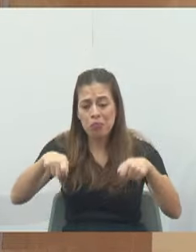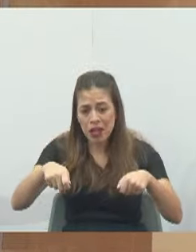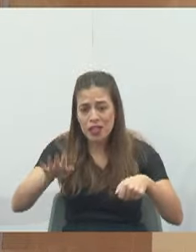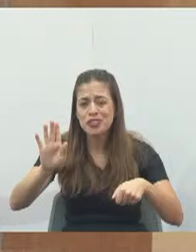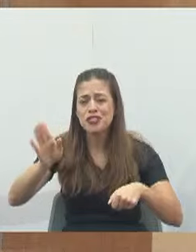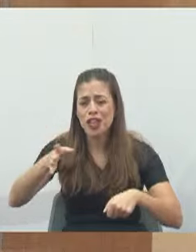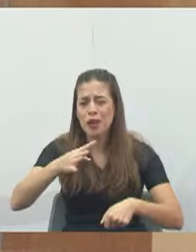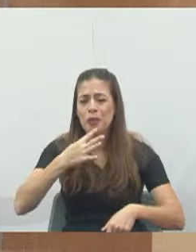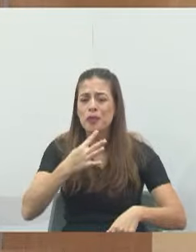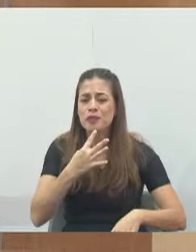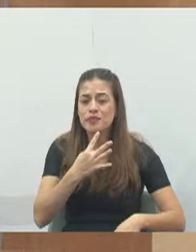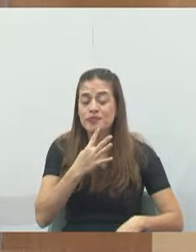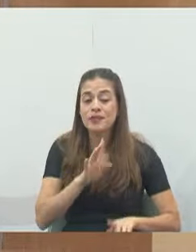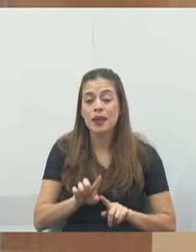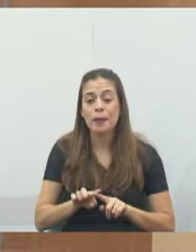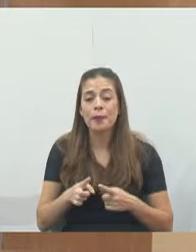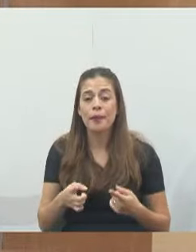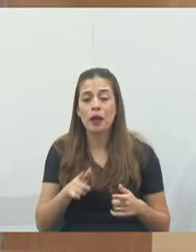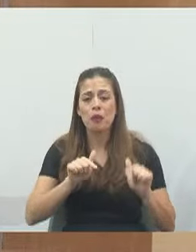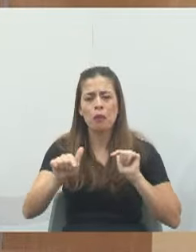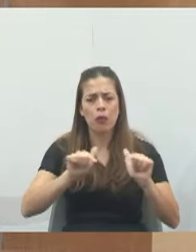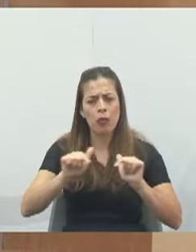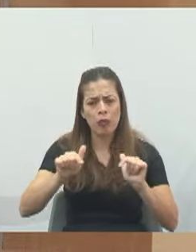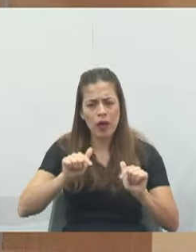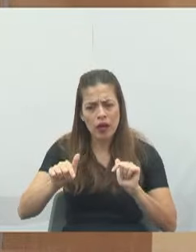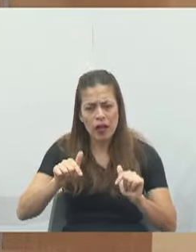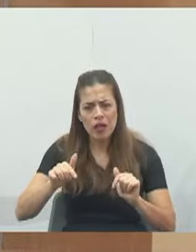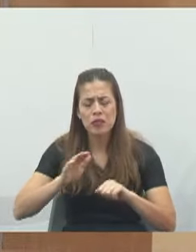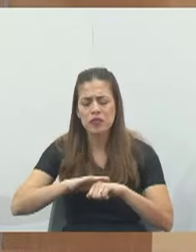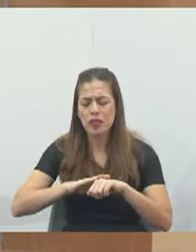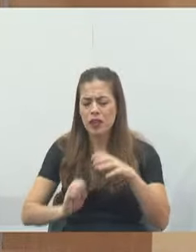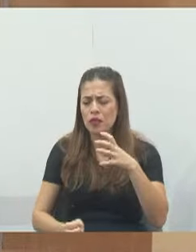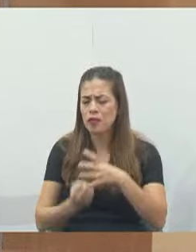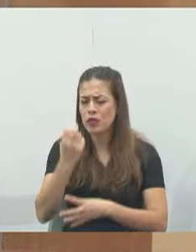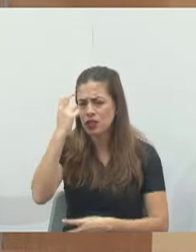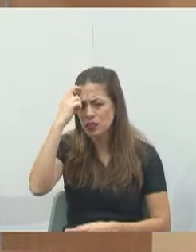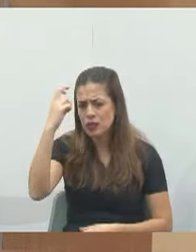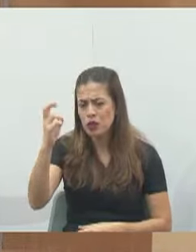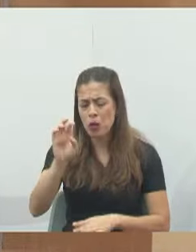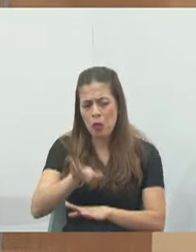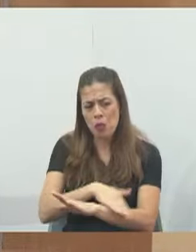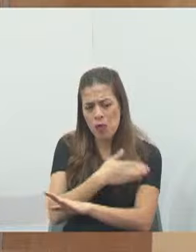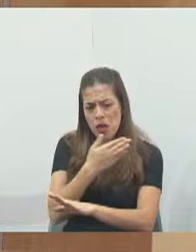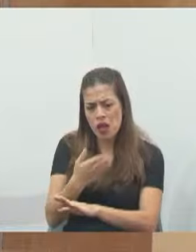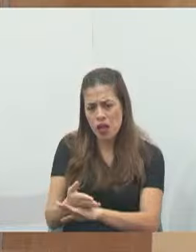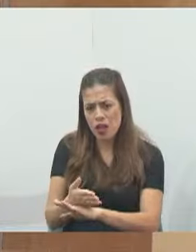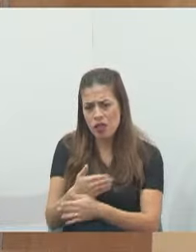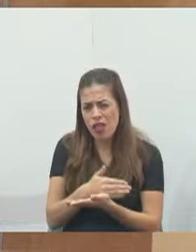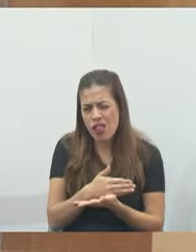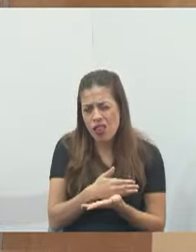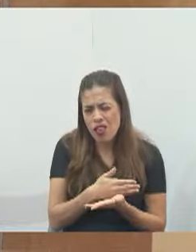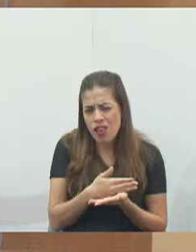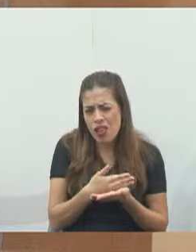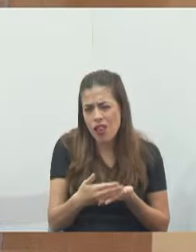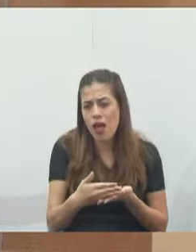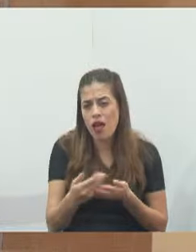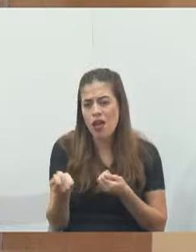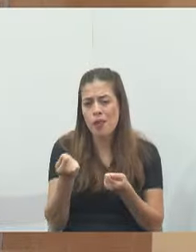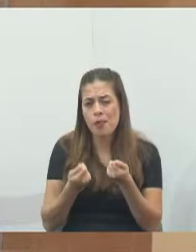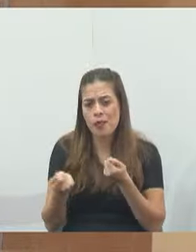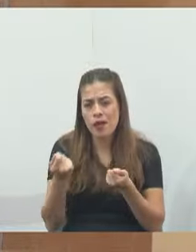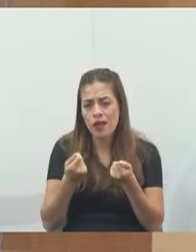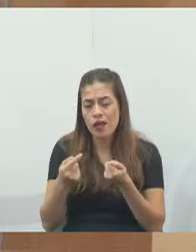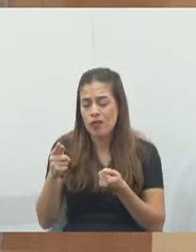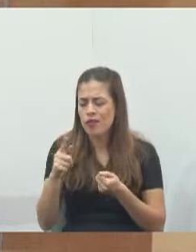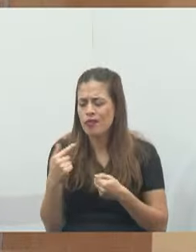né? Mas o trabalho que você fez na fundação, num período que estávamos iniciando aquela administração, né? Acho